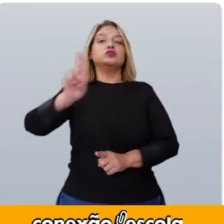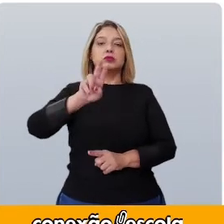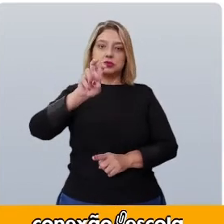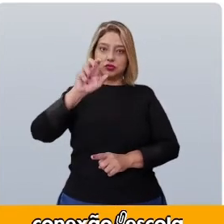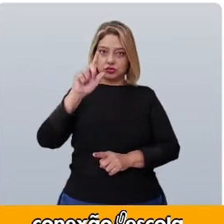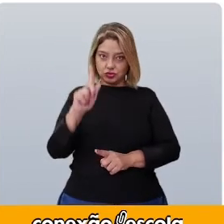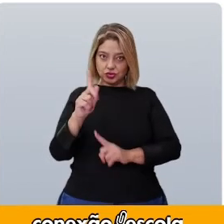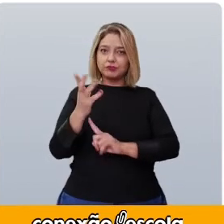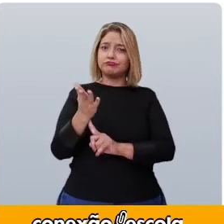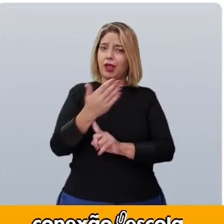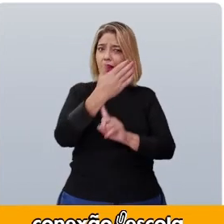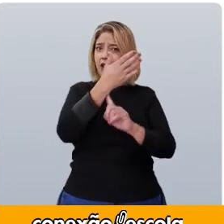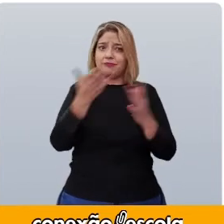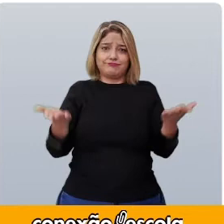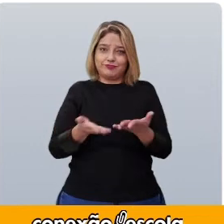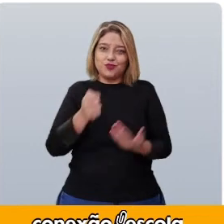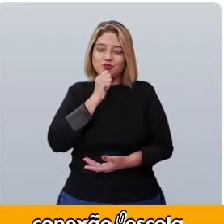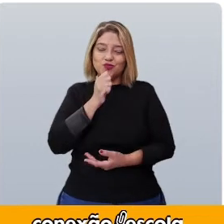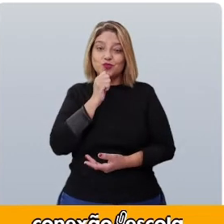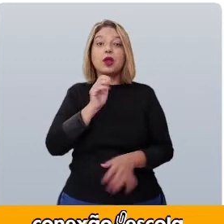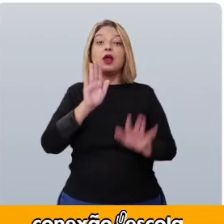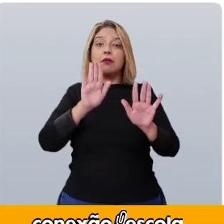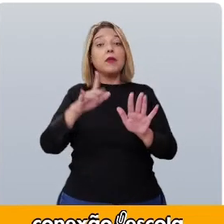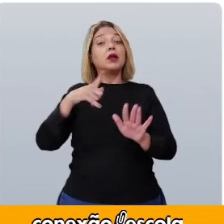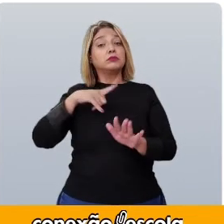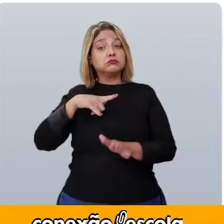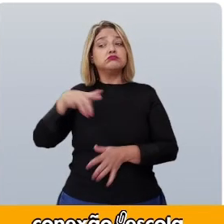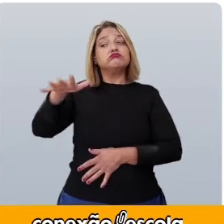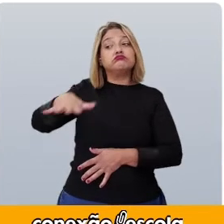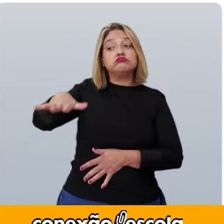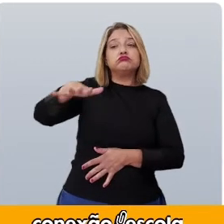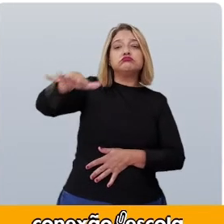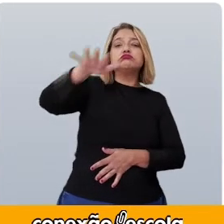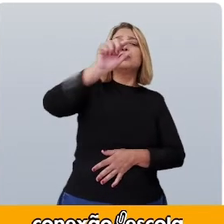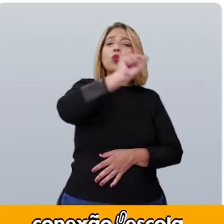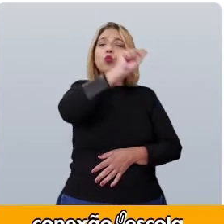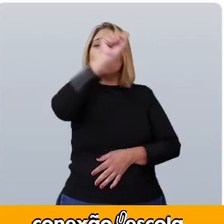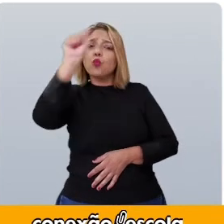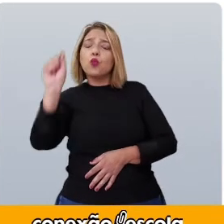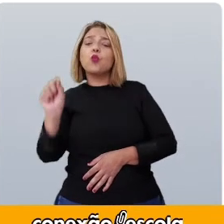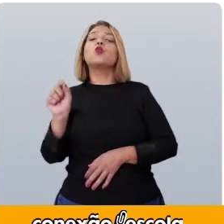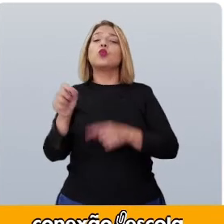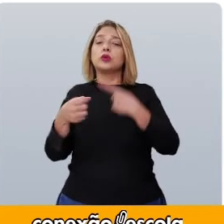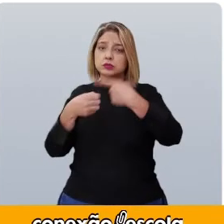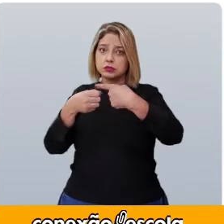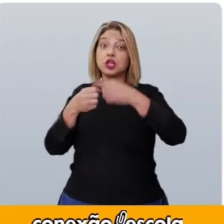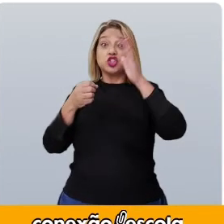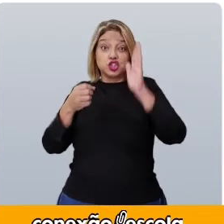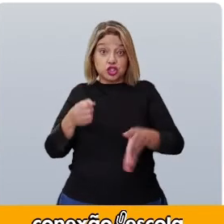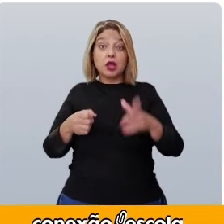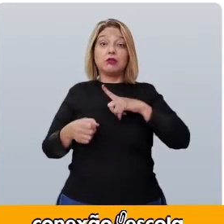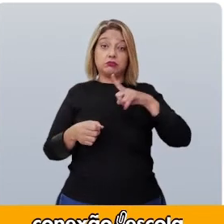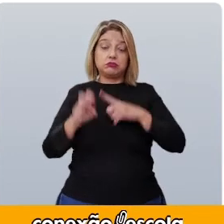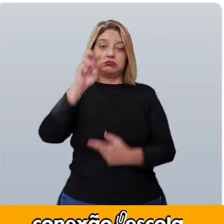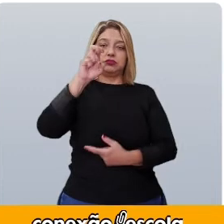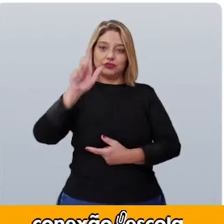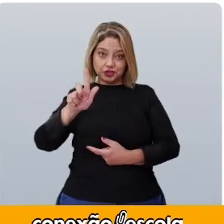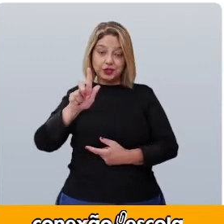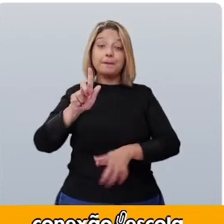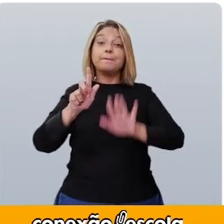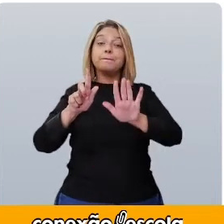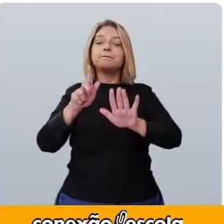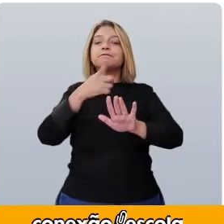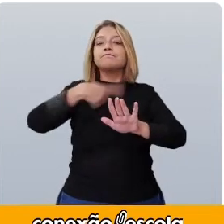Além disso, apenas certos locais de algumas cidades têm acesso ao 5G. A expectativa é de